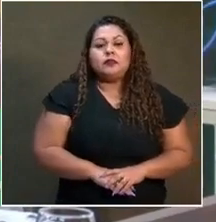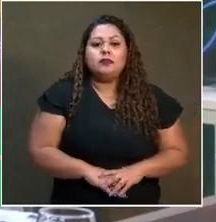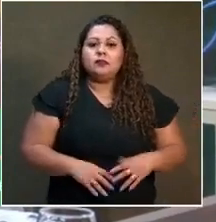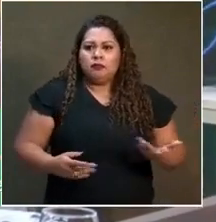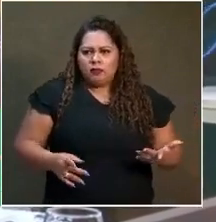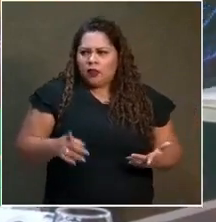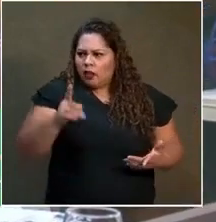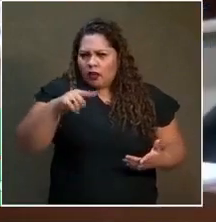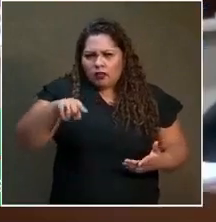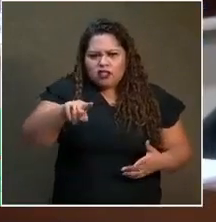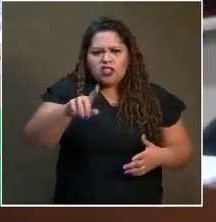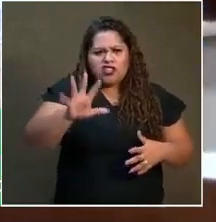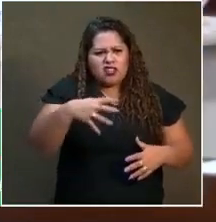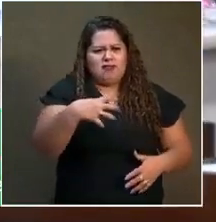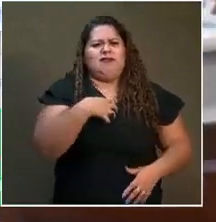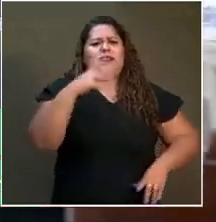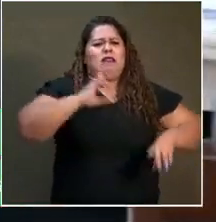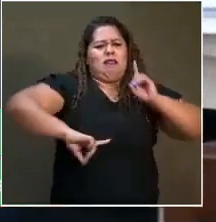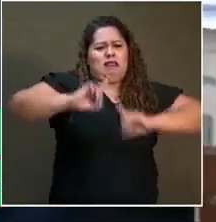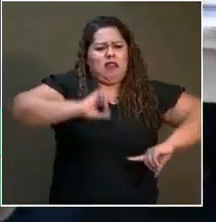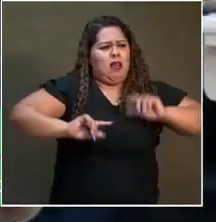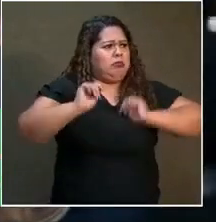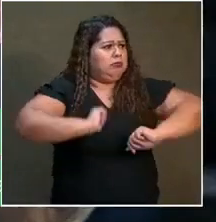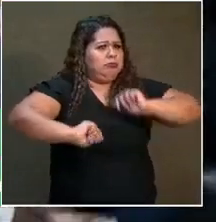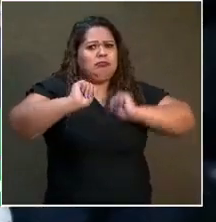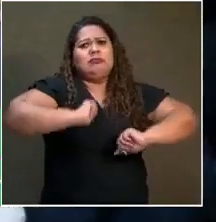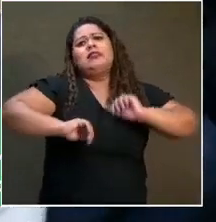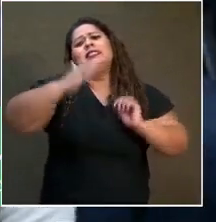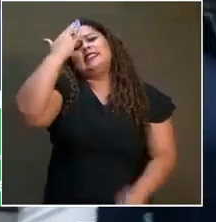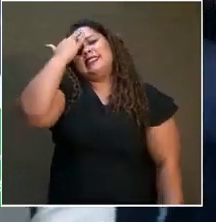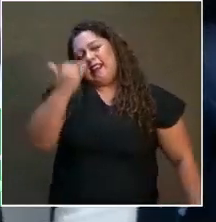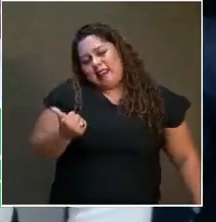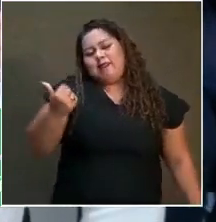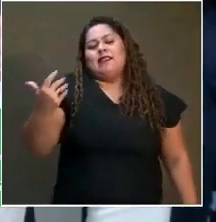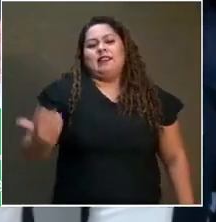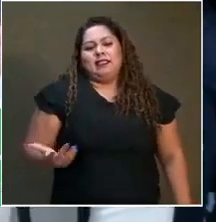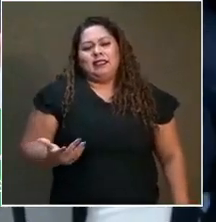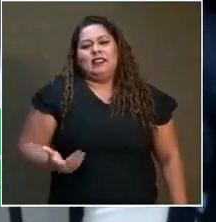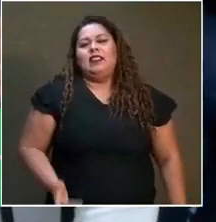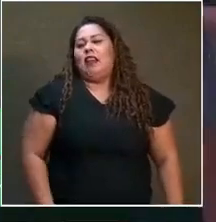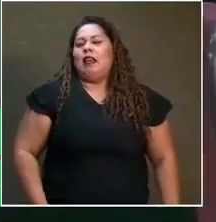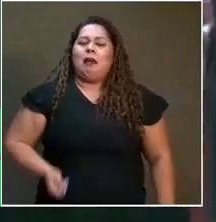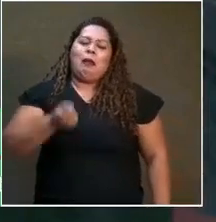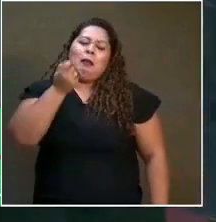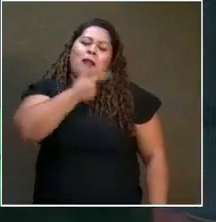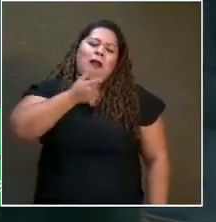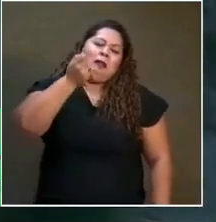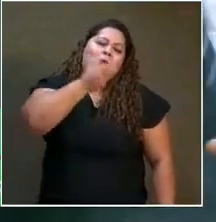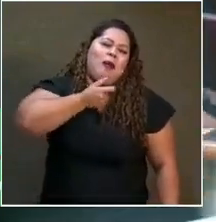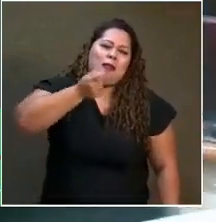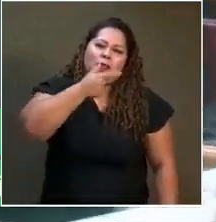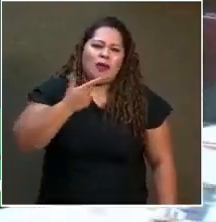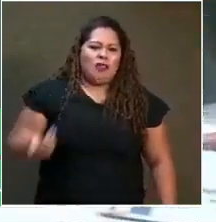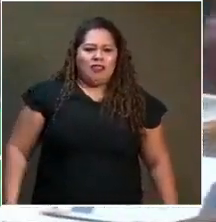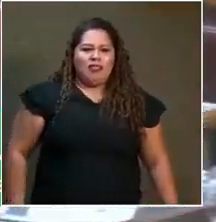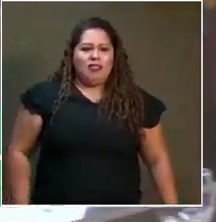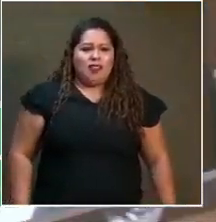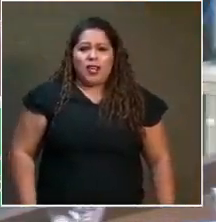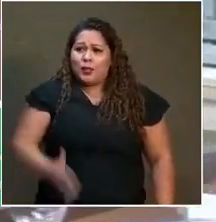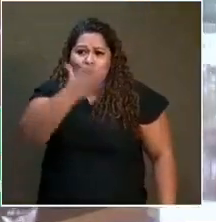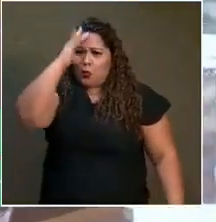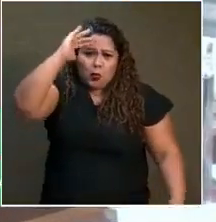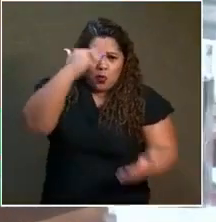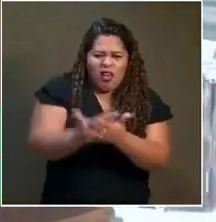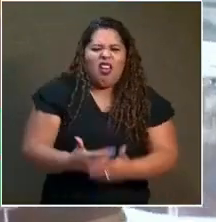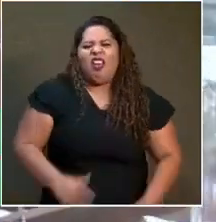Quem já passou depressão, quem passa por ansiedade, sabe. A chacota, é chacota. Ninguém acredita.